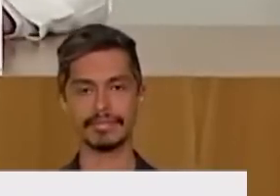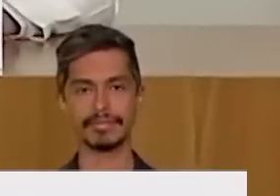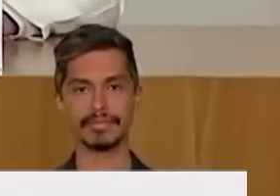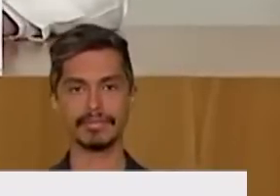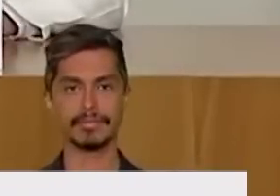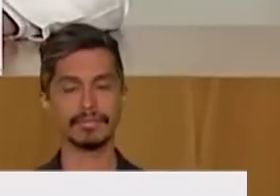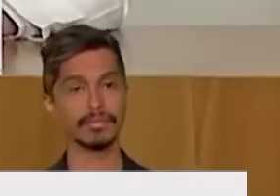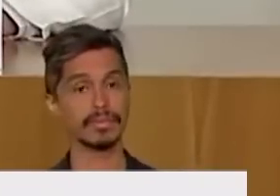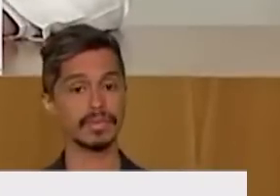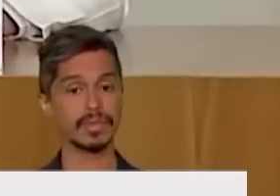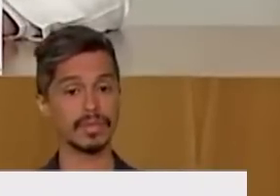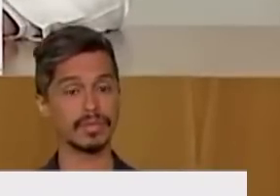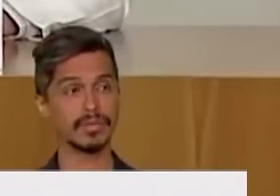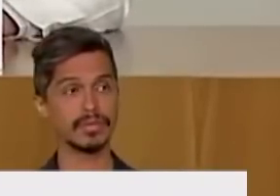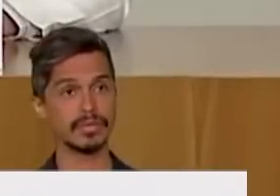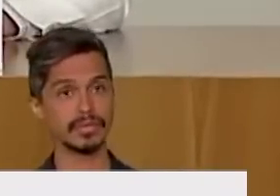Nenhuma. Senhores,